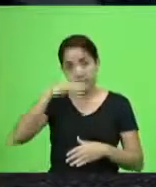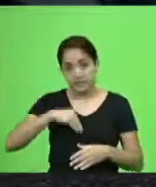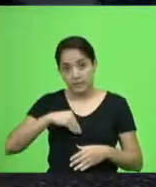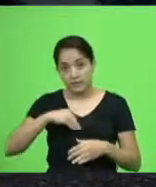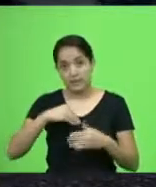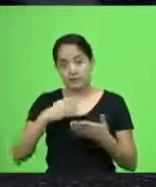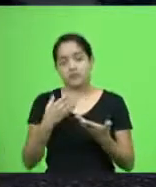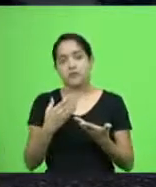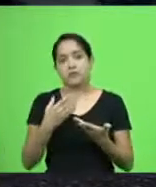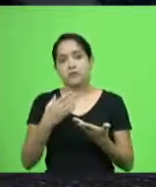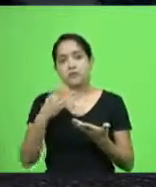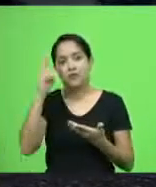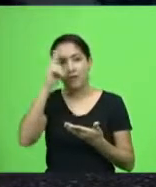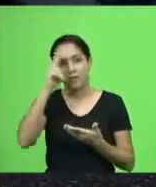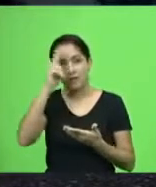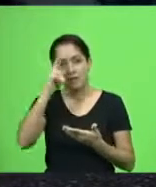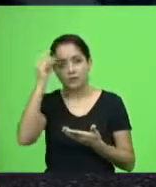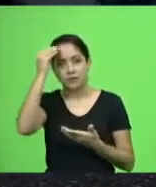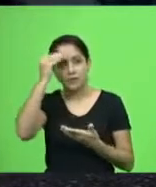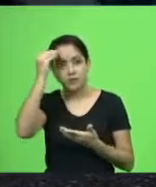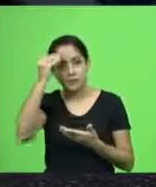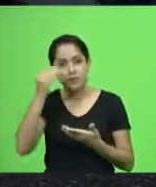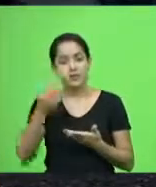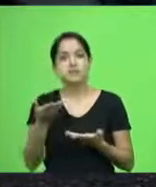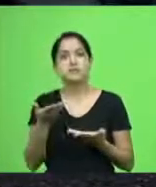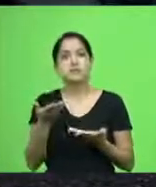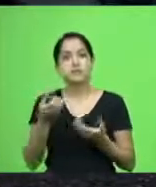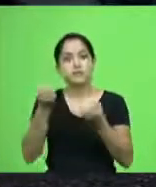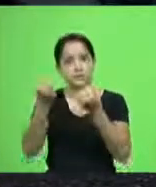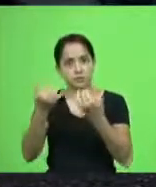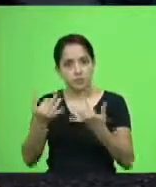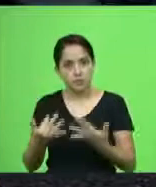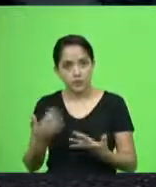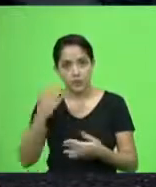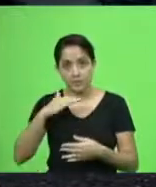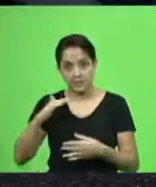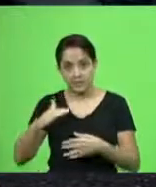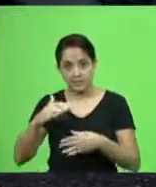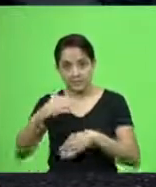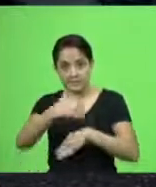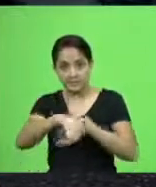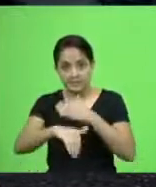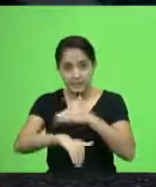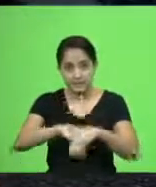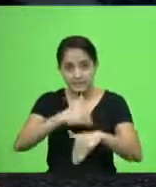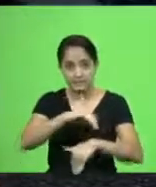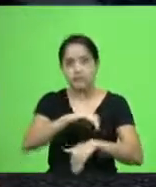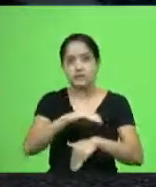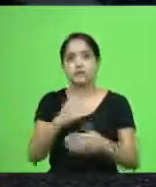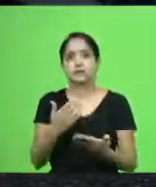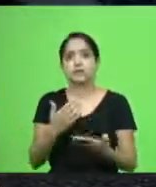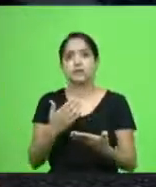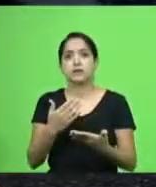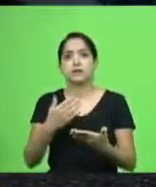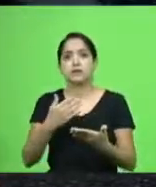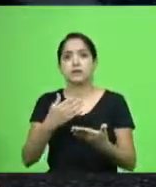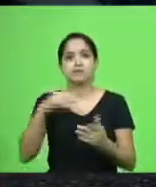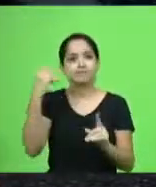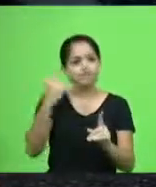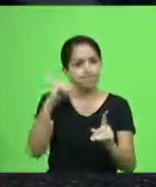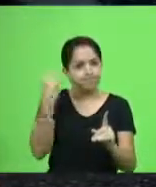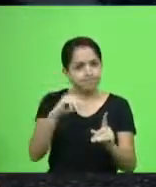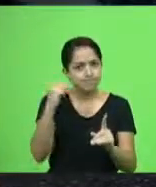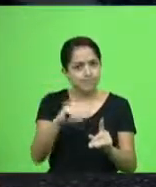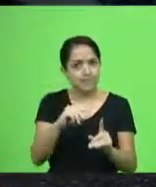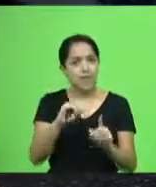lembro de uma experiência que o senhor partilhou comigo, quando uma criança se cortava e o pai deu aqueles tapas porque achava que a